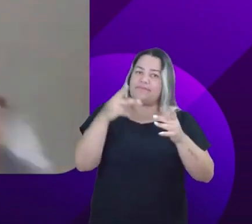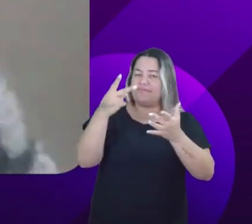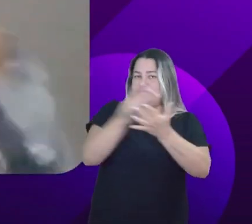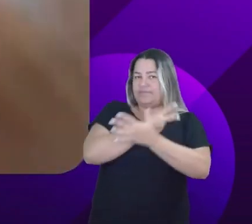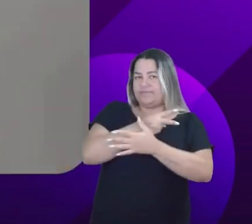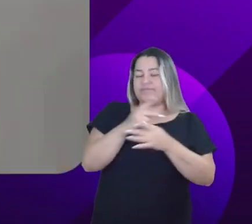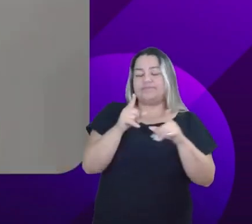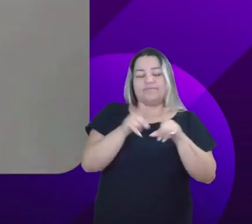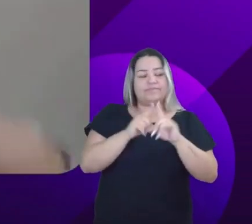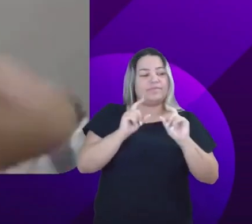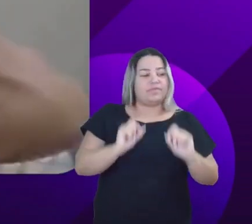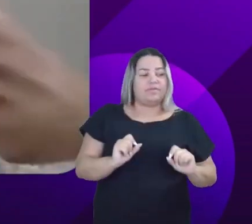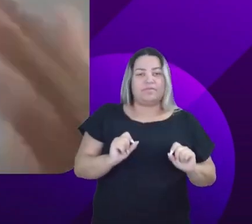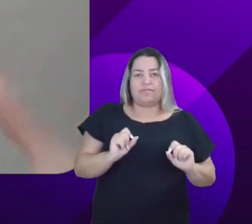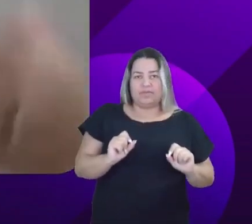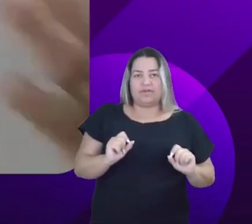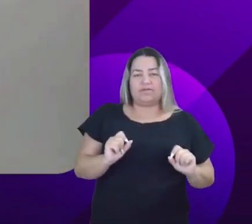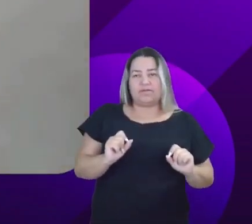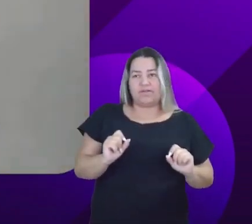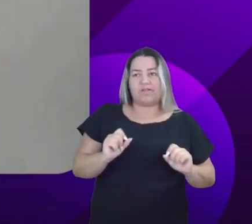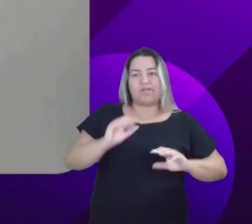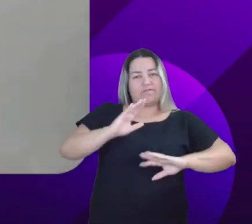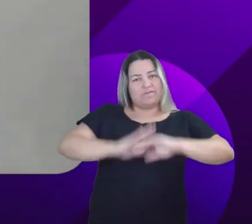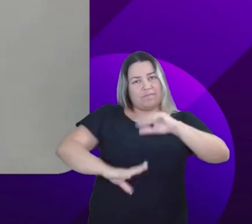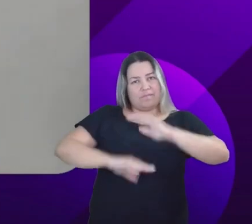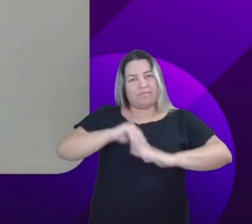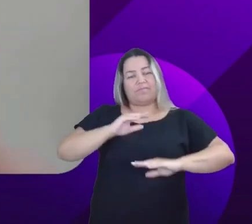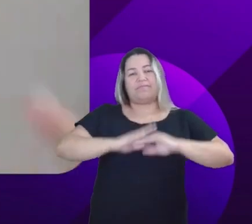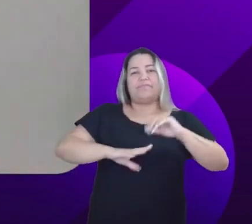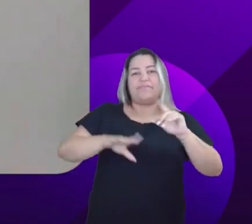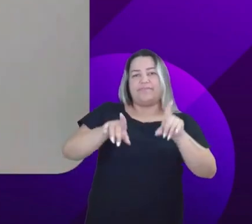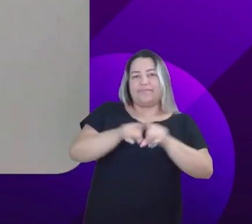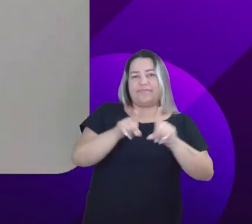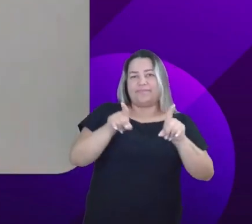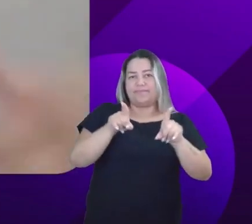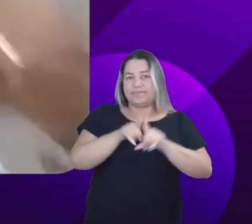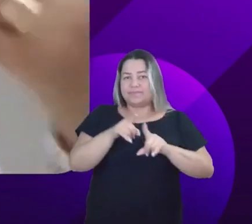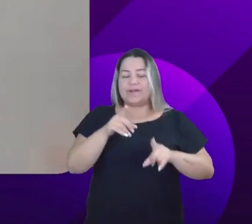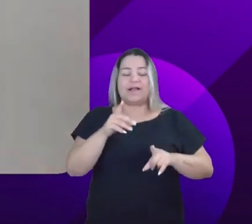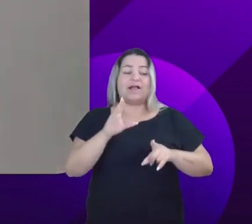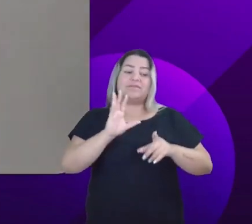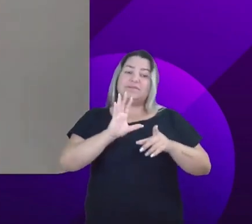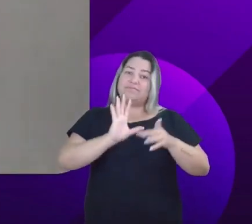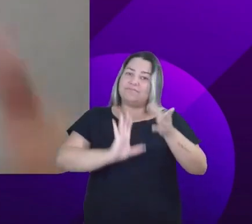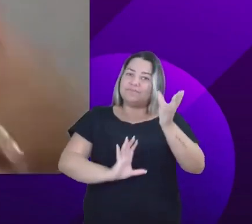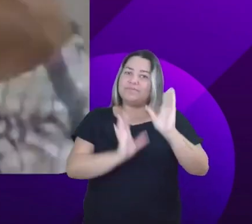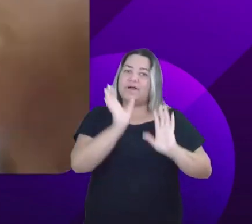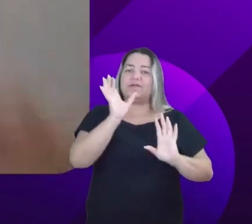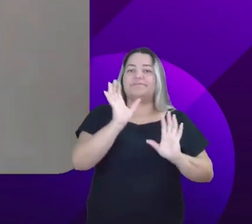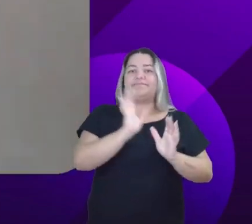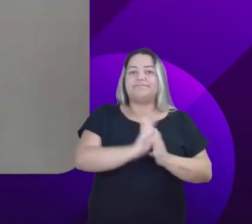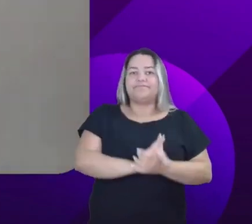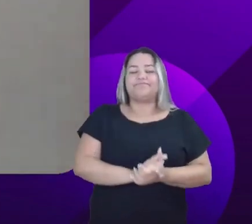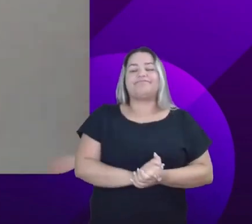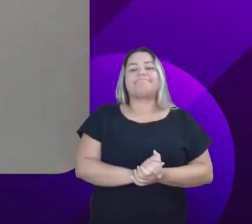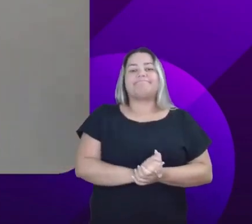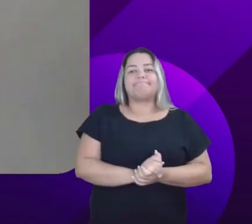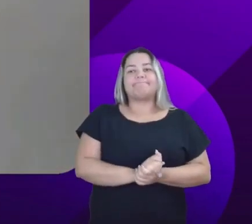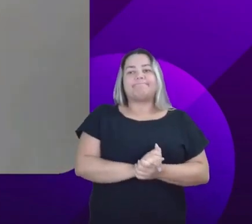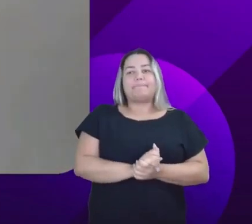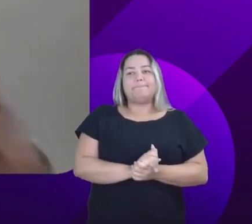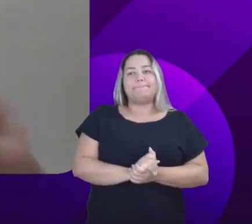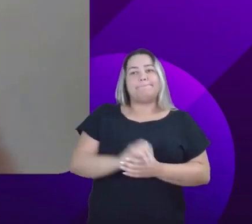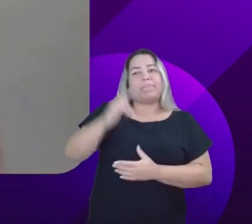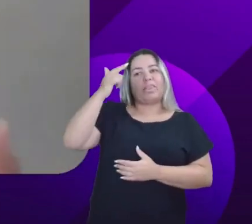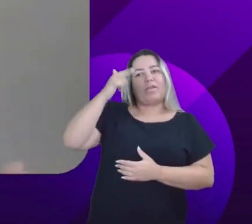desdobramentos, enfim, neste caso, das ações climáticas. E, nesse sentido, também uma